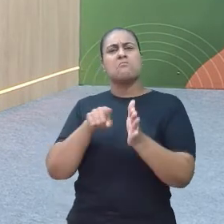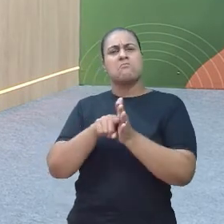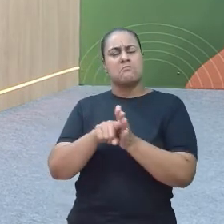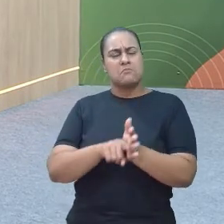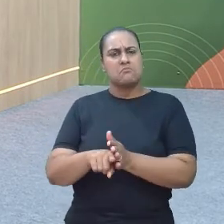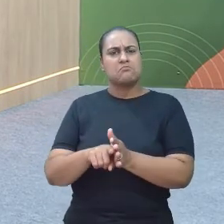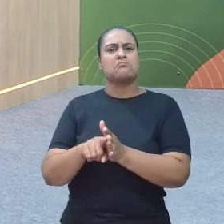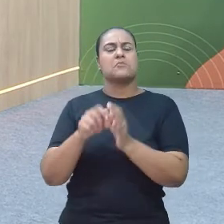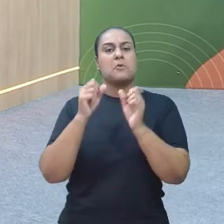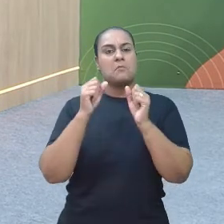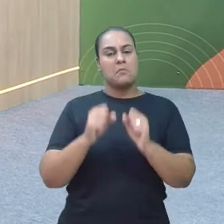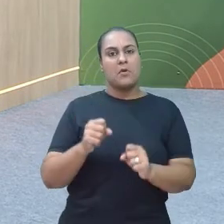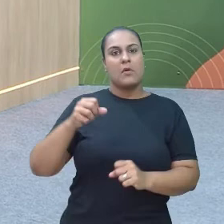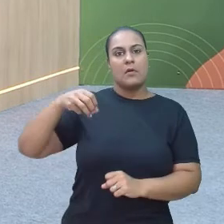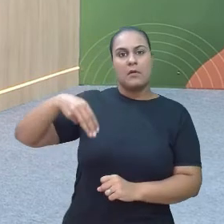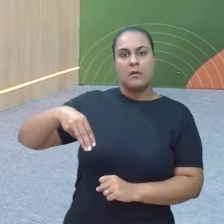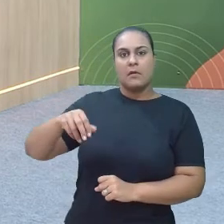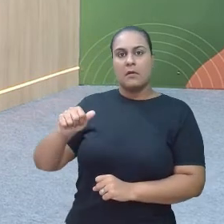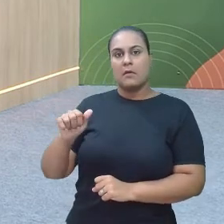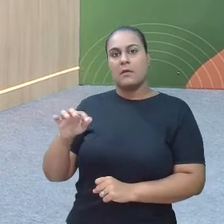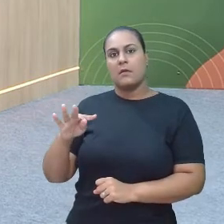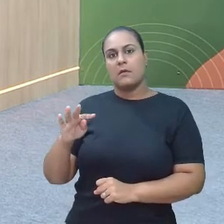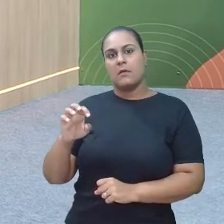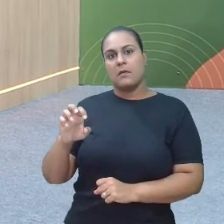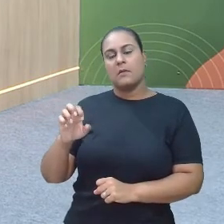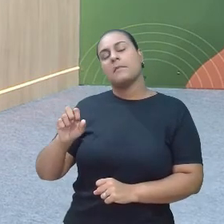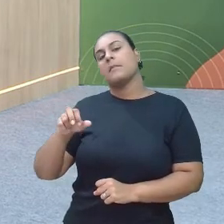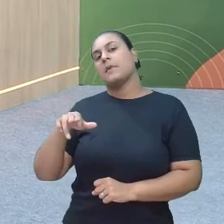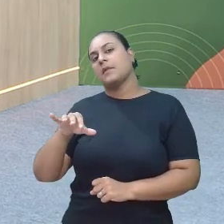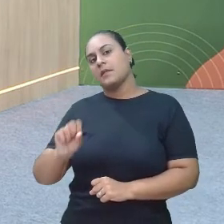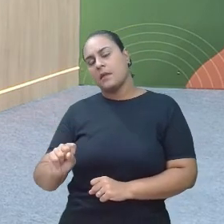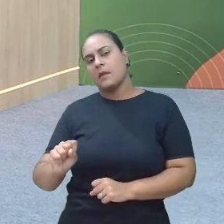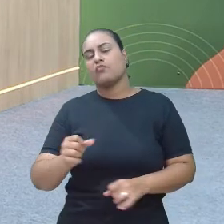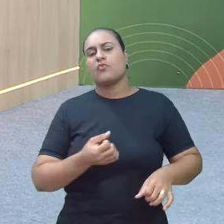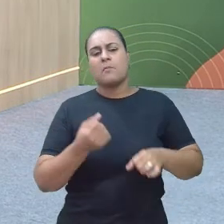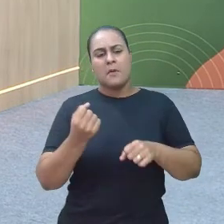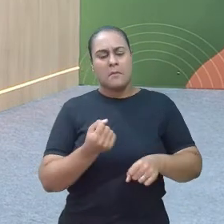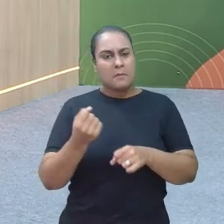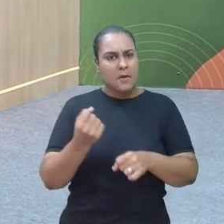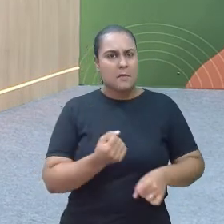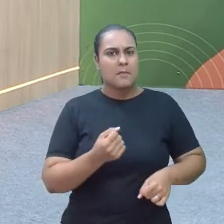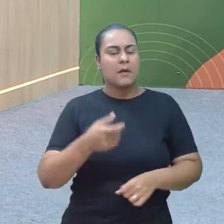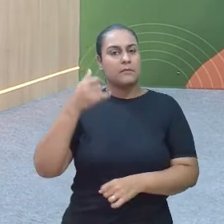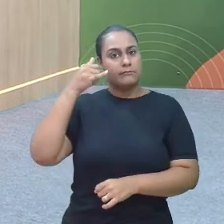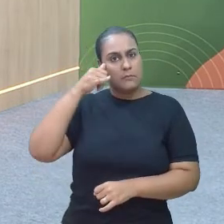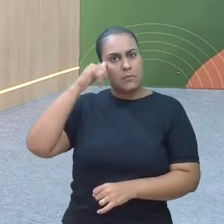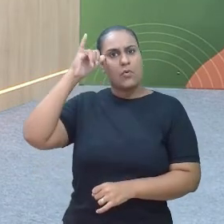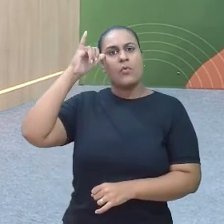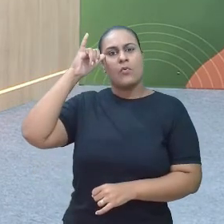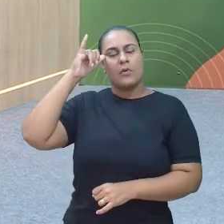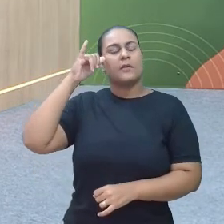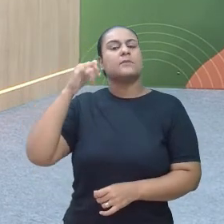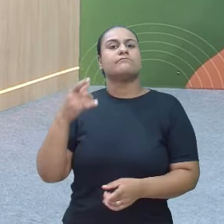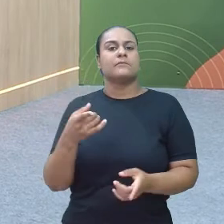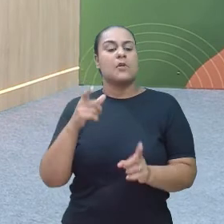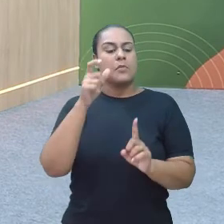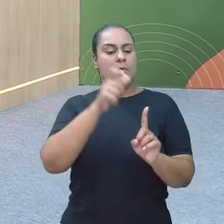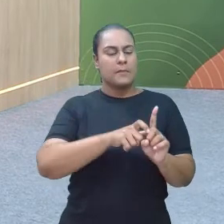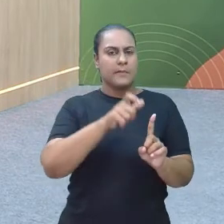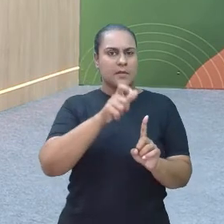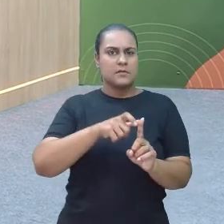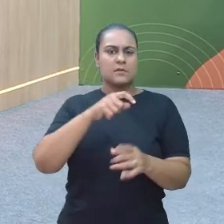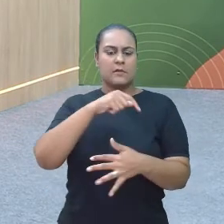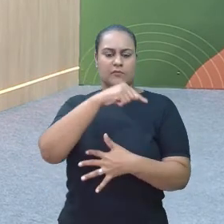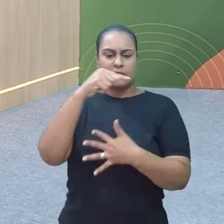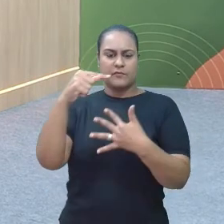Caterina, ele falou dos caboclos de lança, né, do boi, então todos são personagens, são elementos